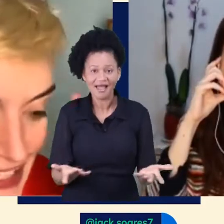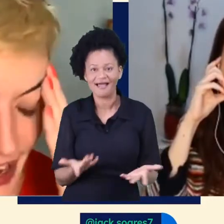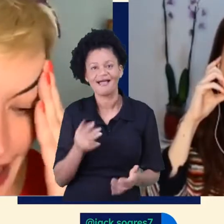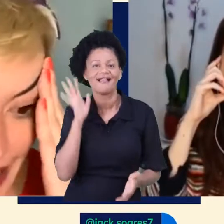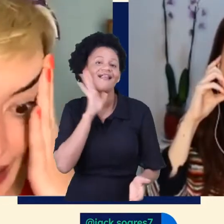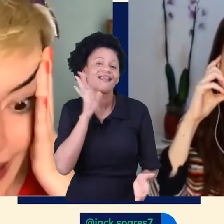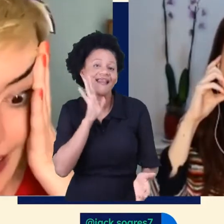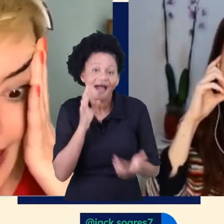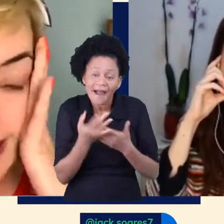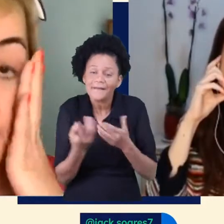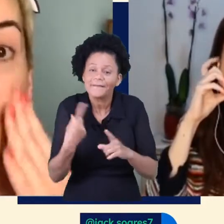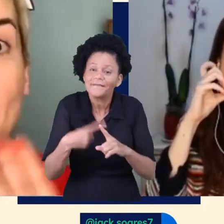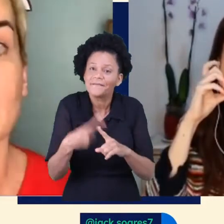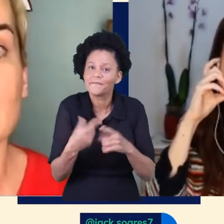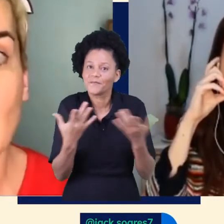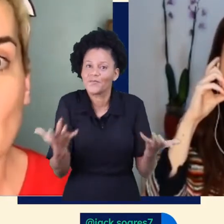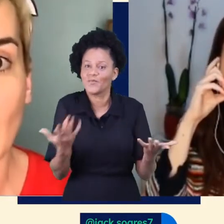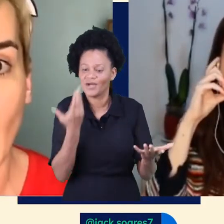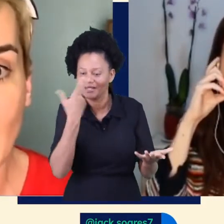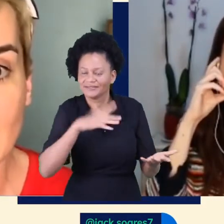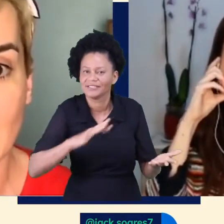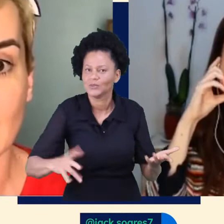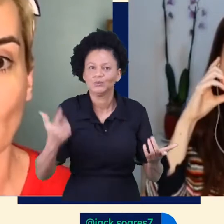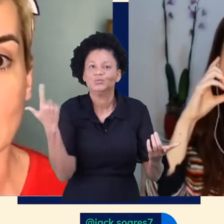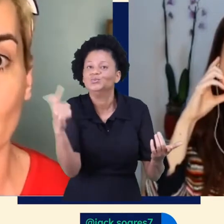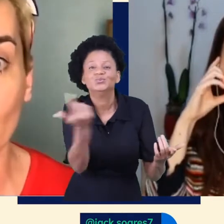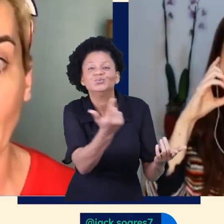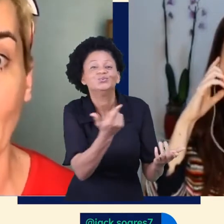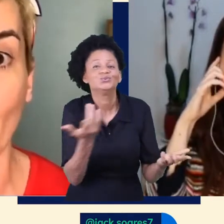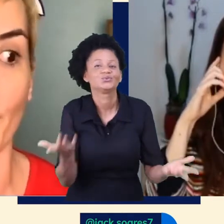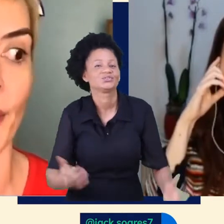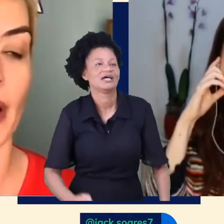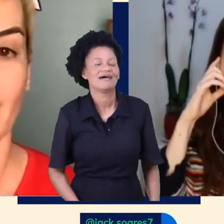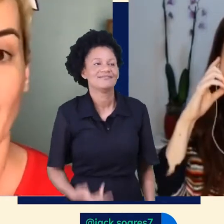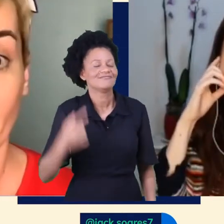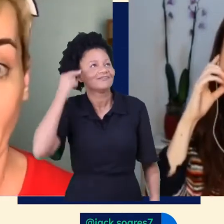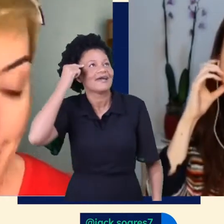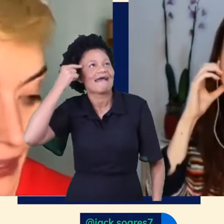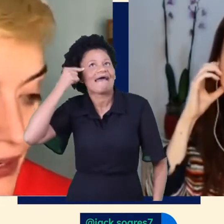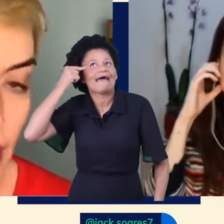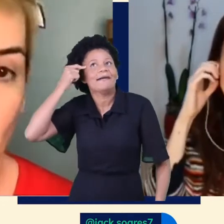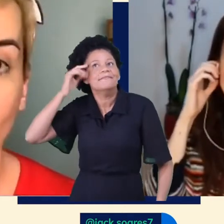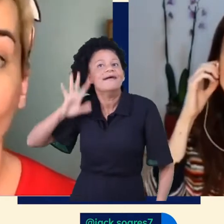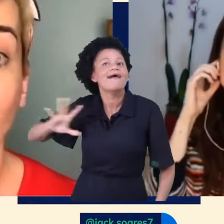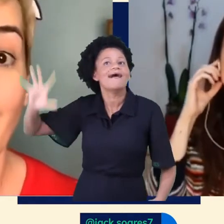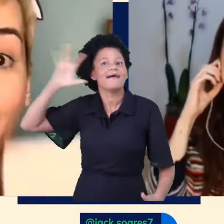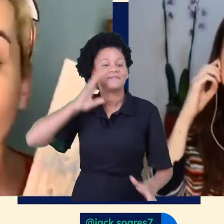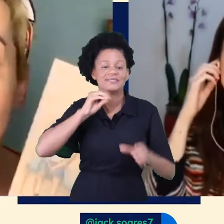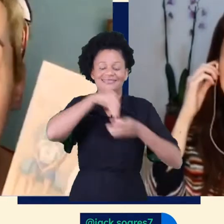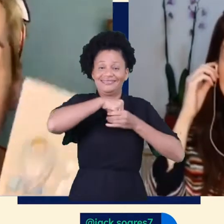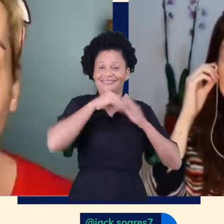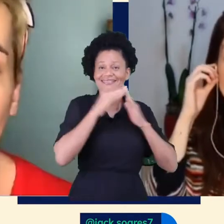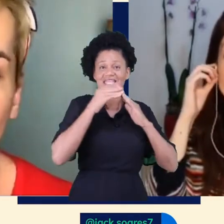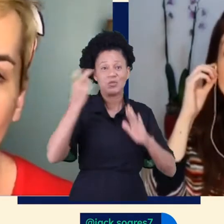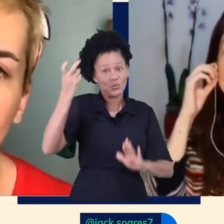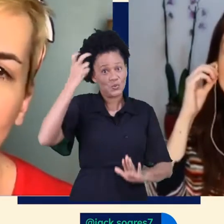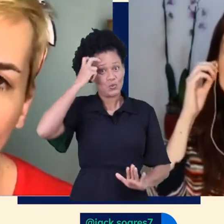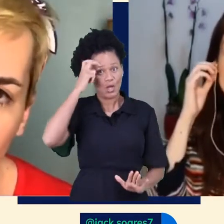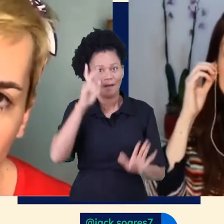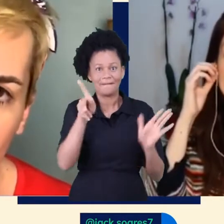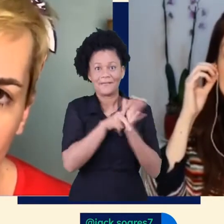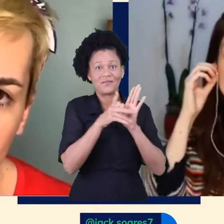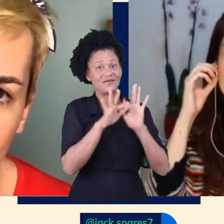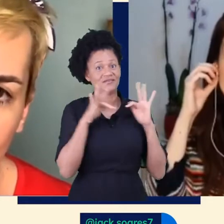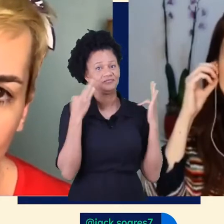tem essa formação em casa, essa coisa cultural na família, ela lê esse livro e ela